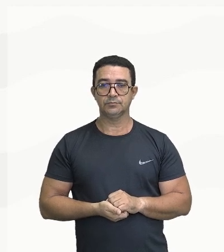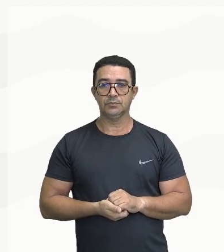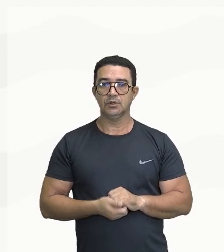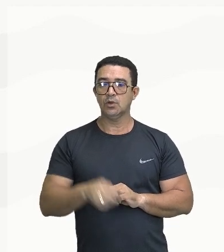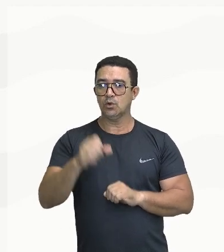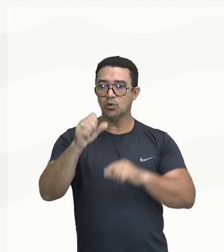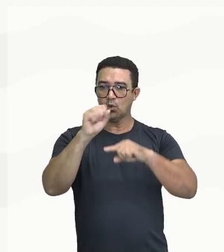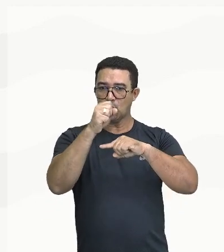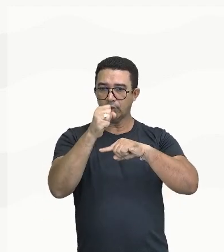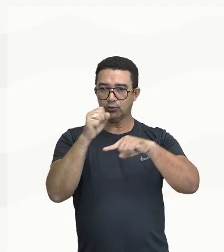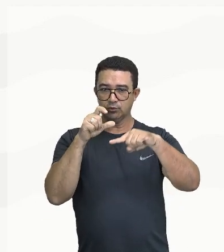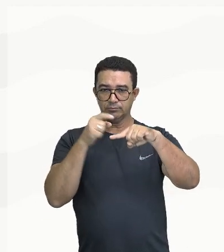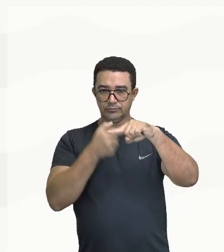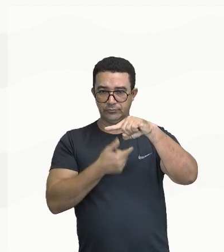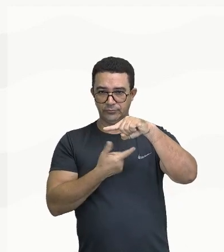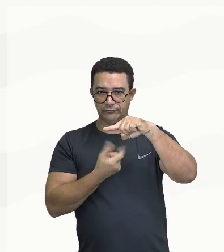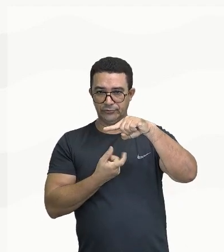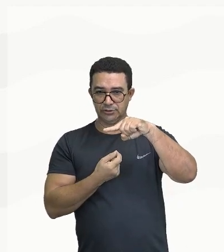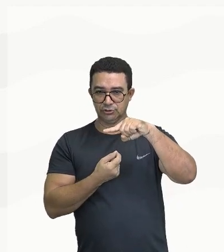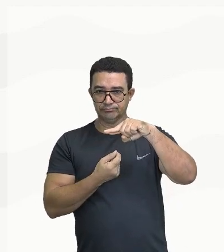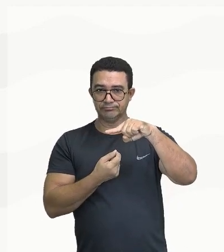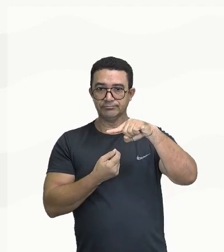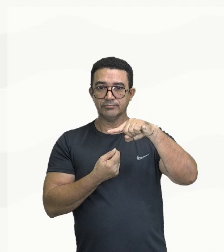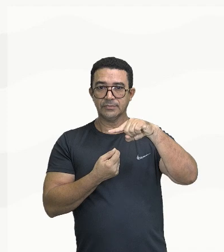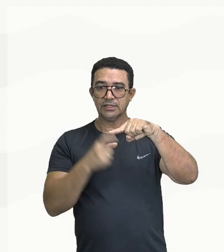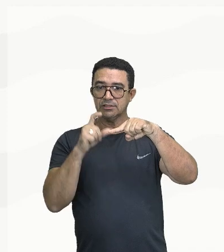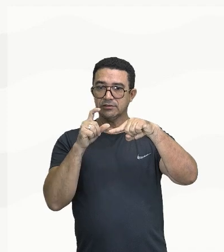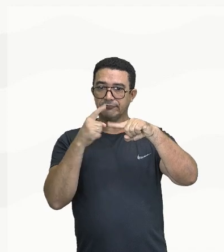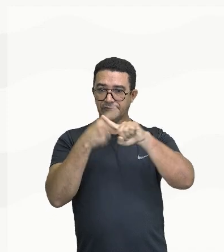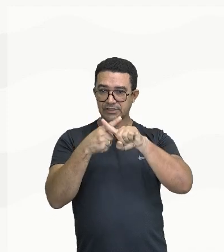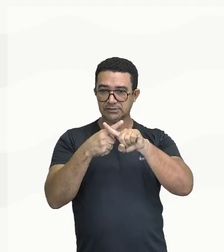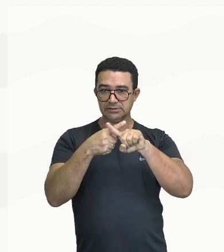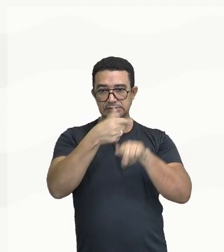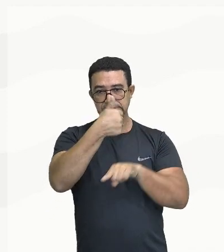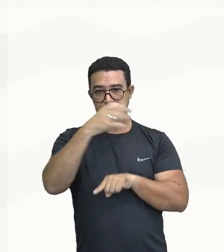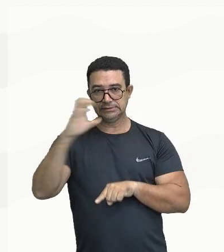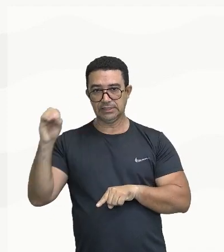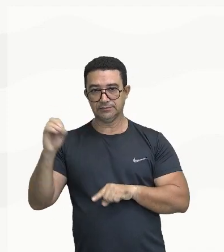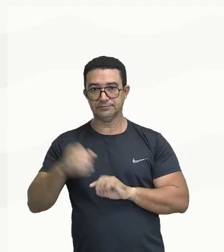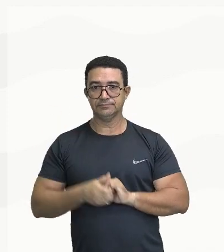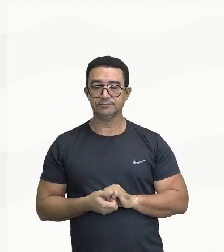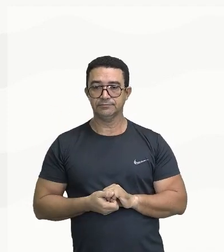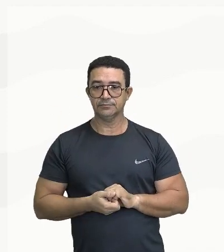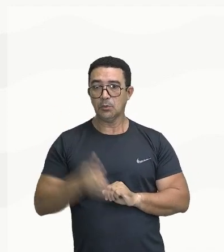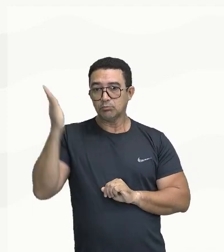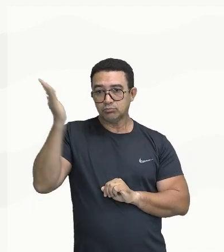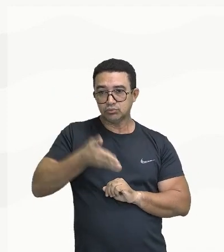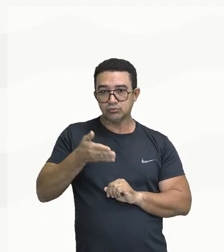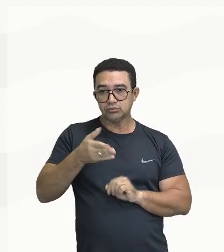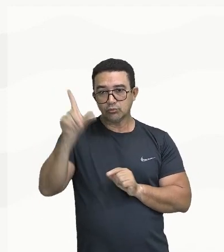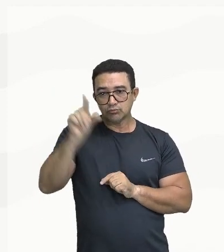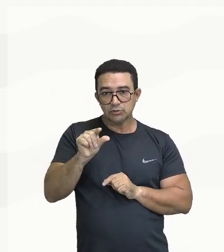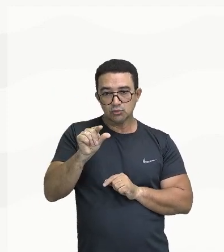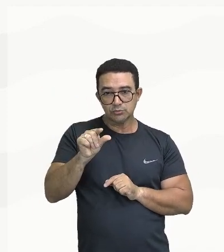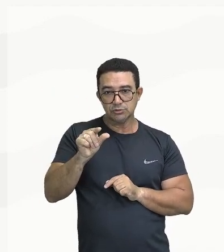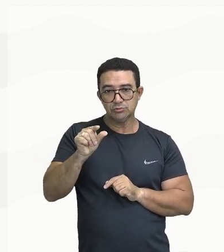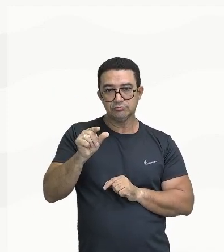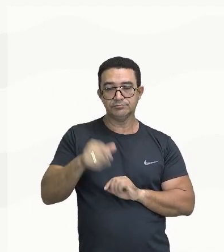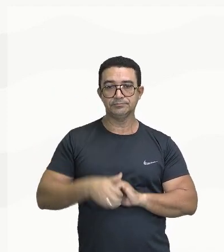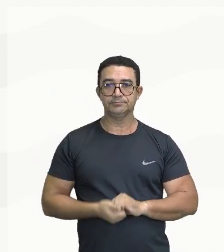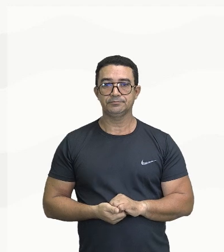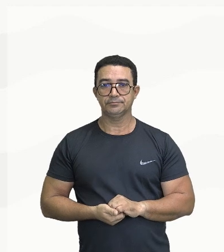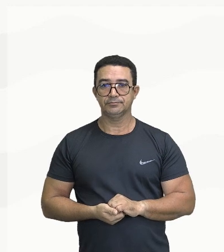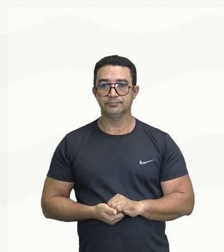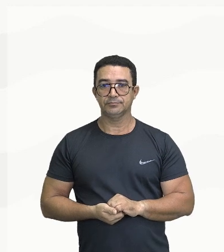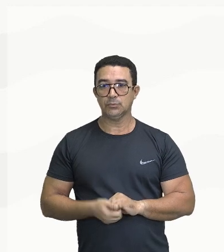sobre 20 vezes 100. A gente pode simplificar aqui esse zero com esse zero. E aí, o que